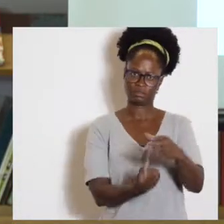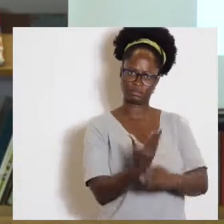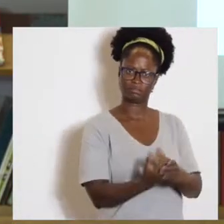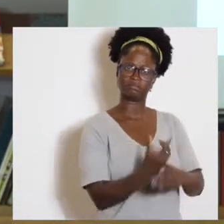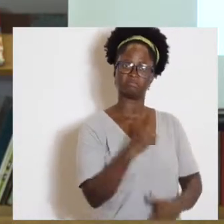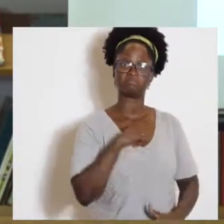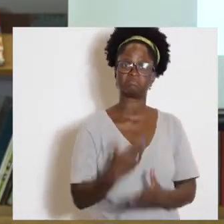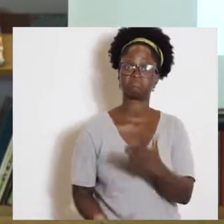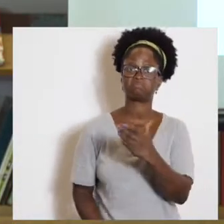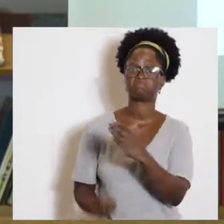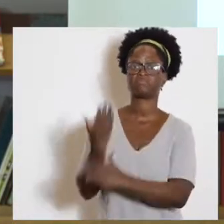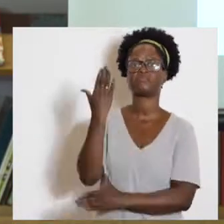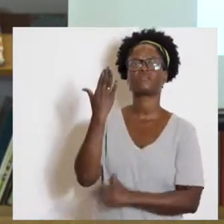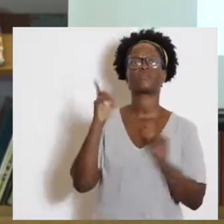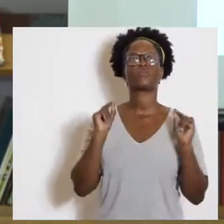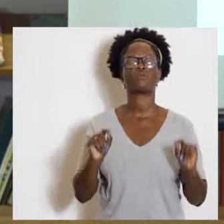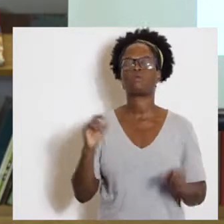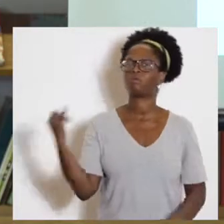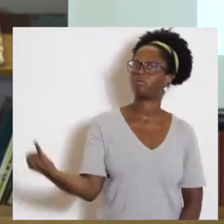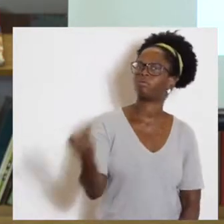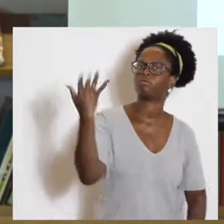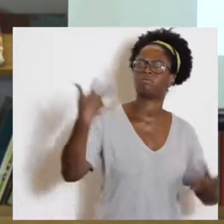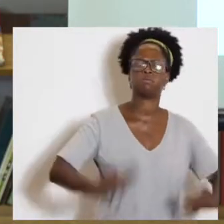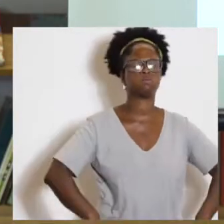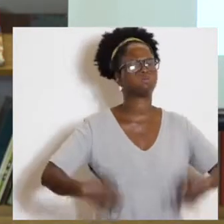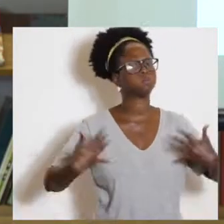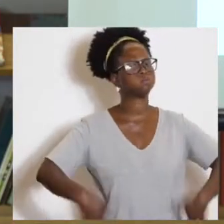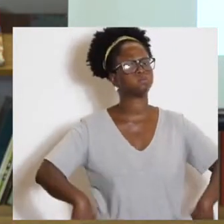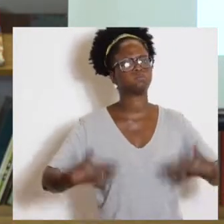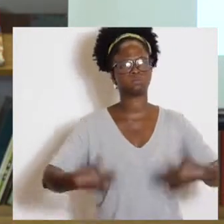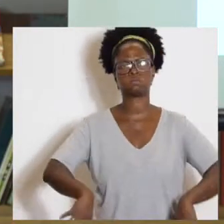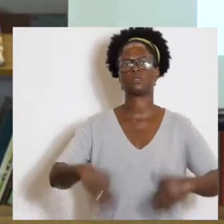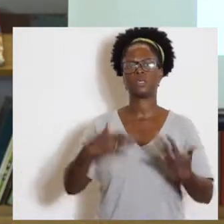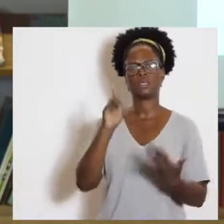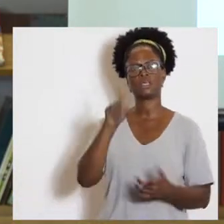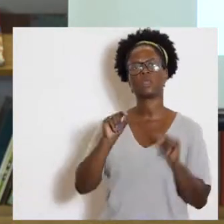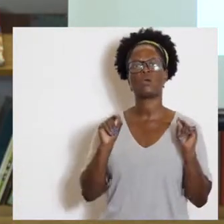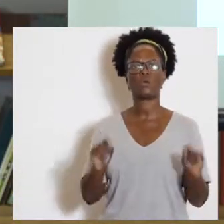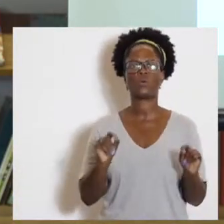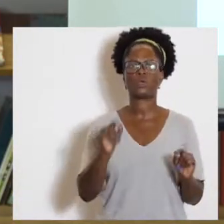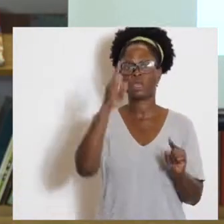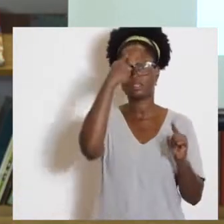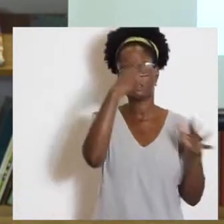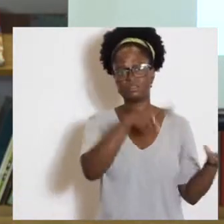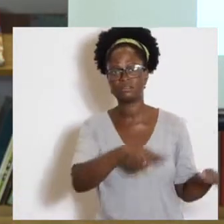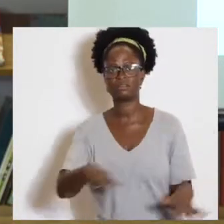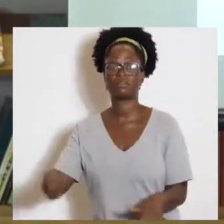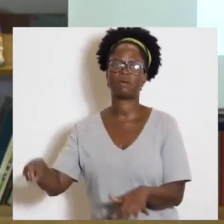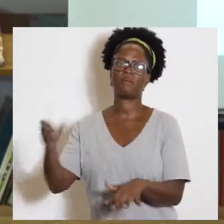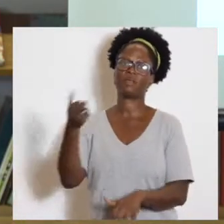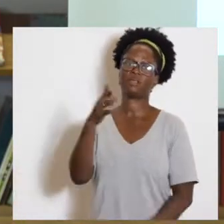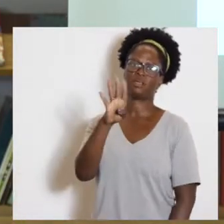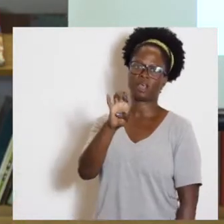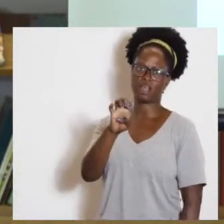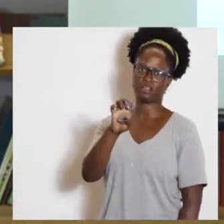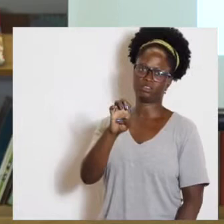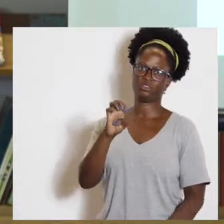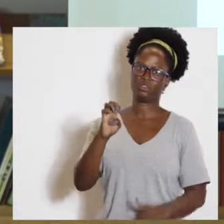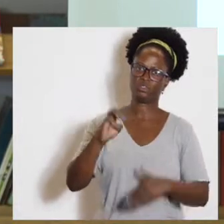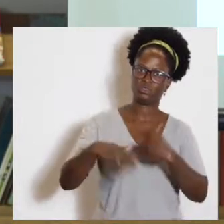cria algo superimportante alguns poucos anos que é uma semana de arte moderna